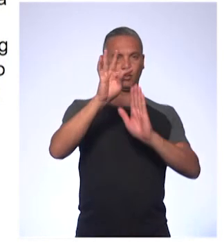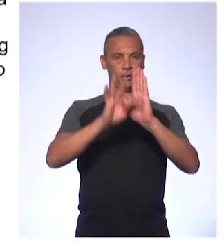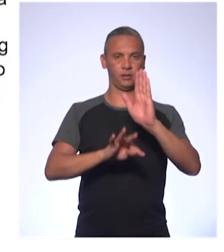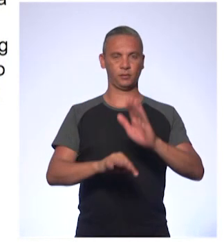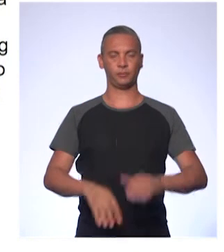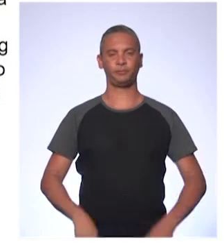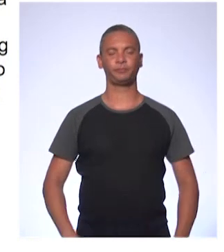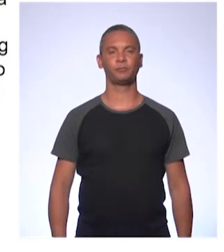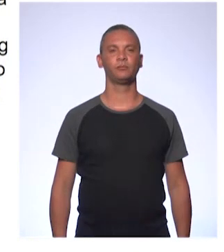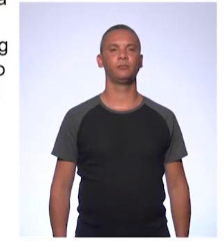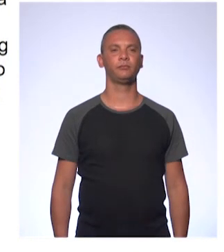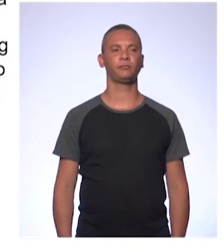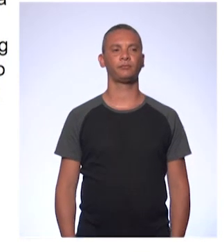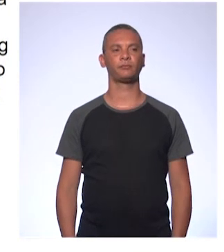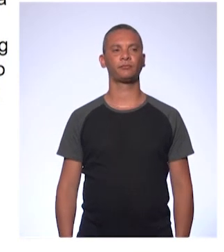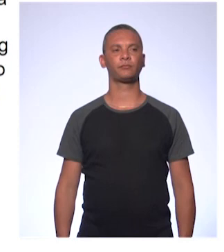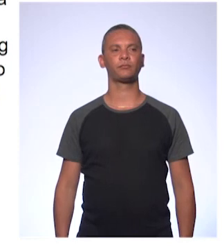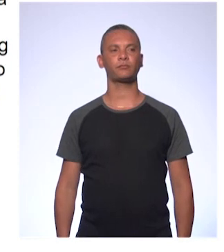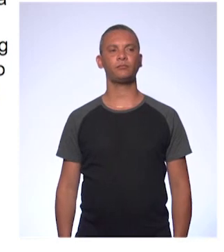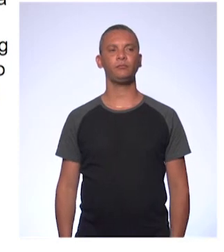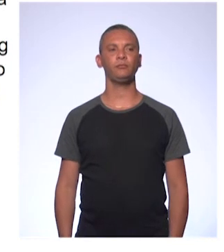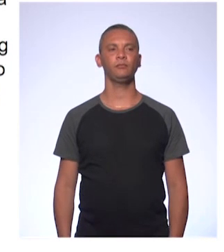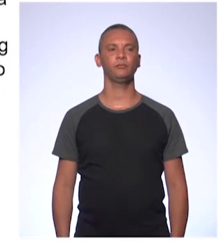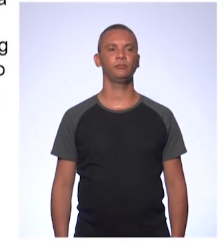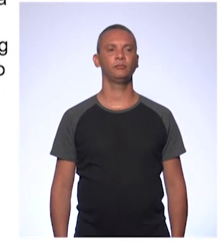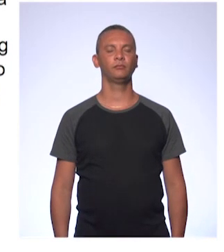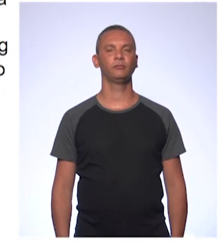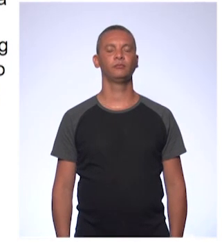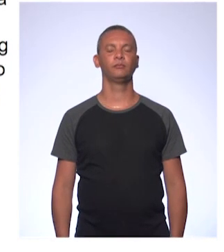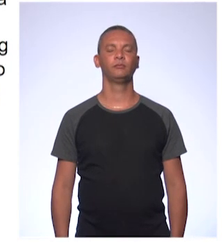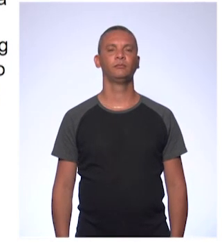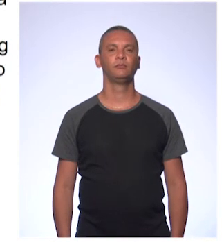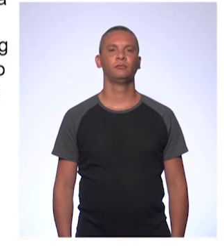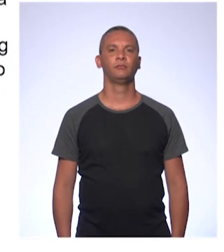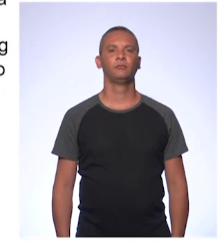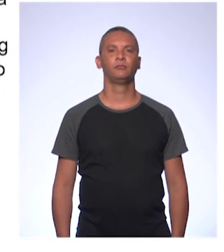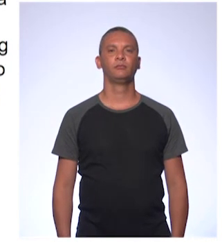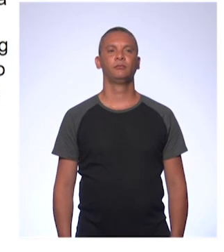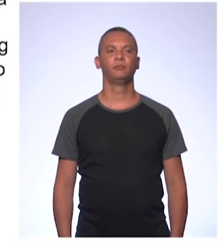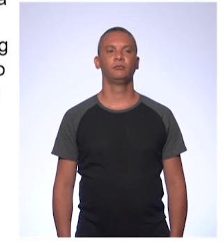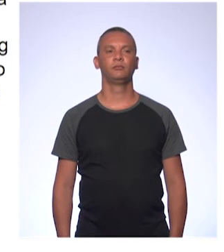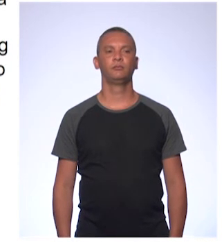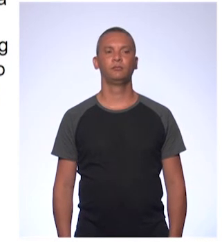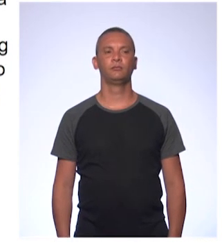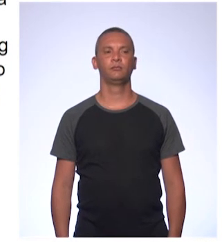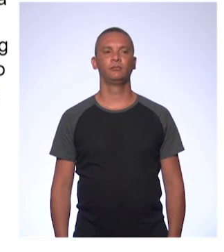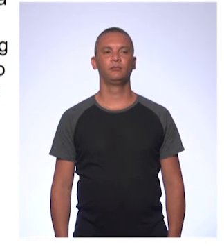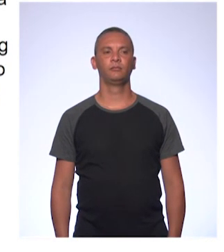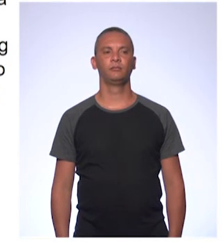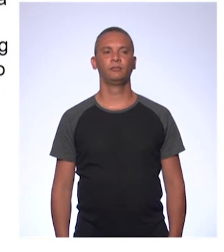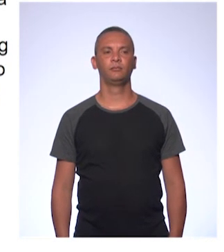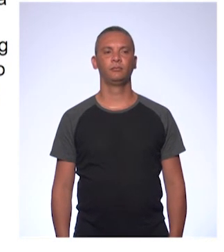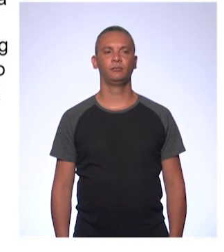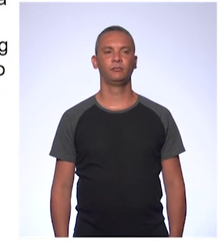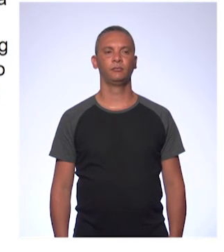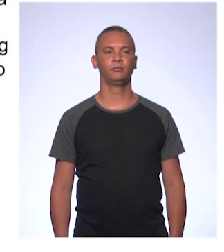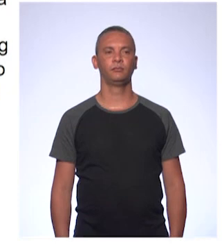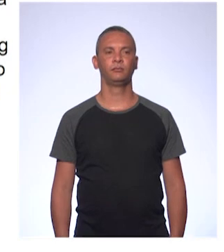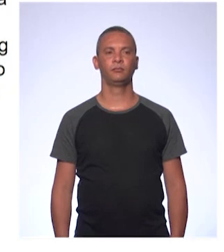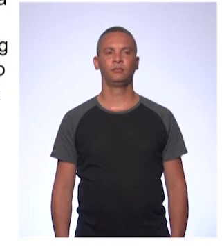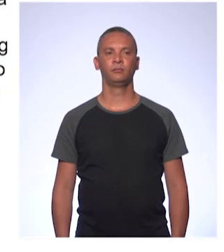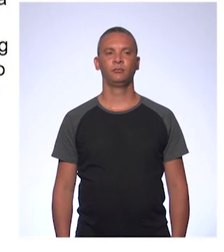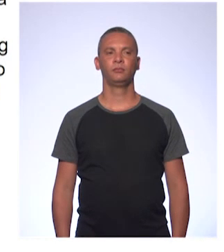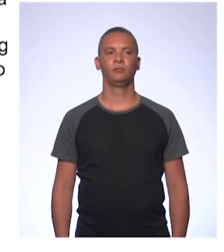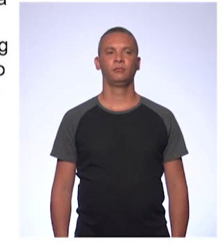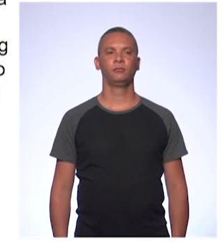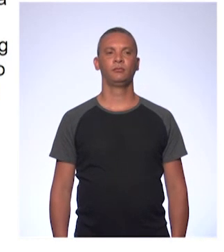A gente tem ali un rascacielos de 57 pisos nos llama la atención